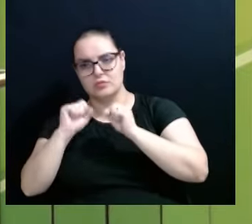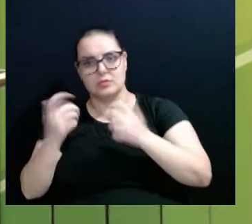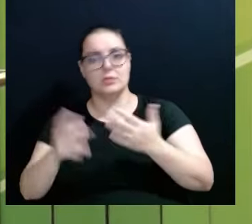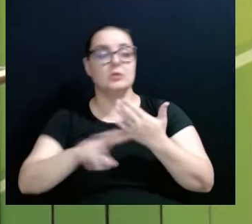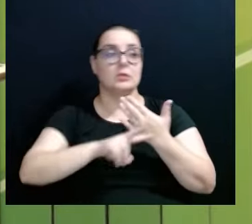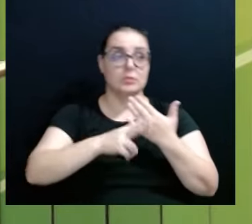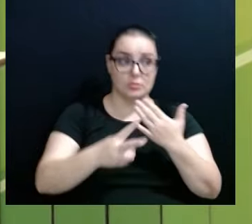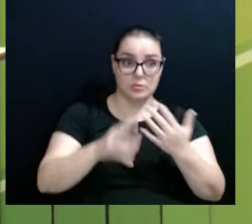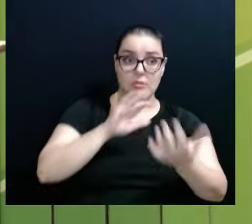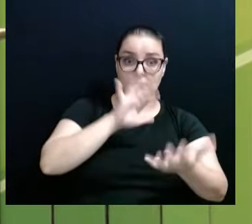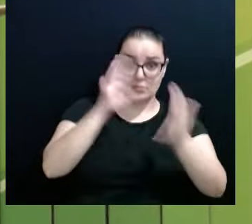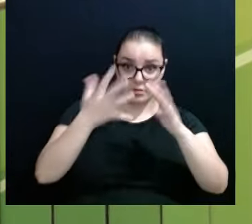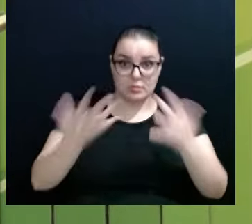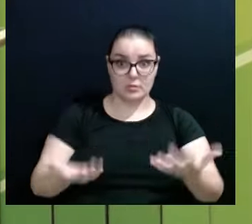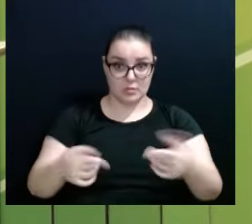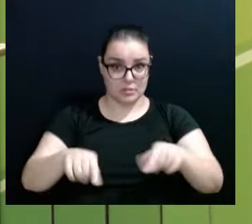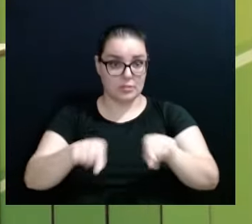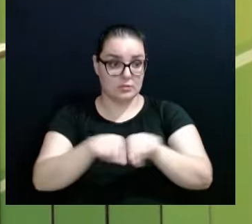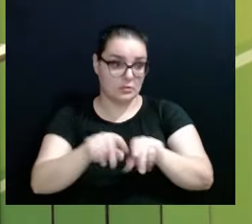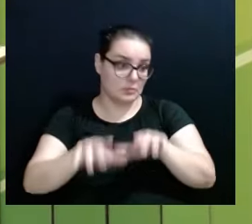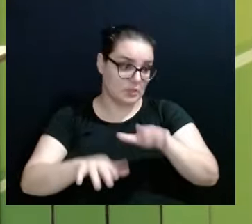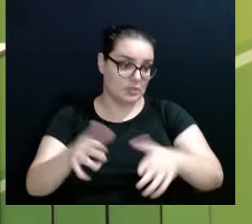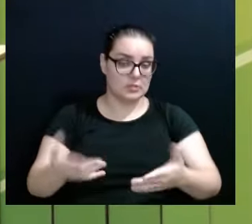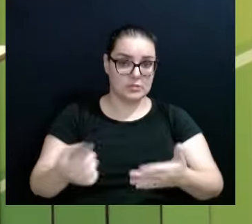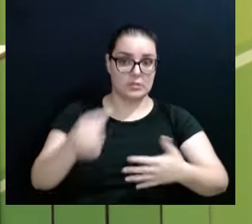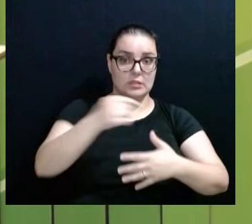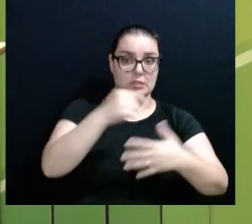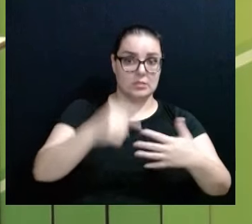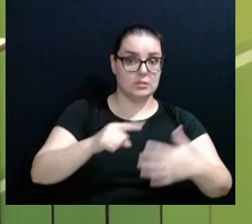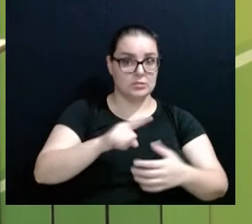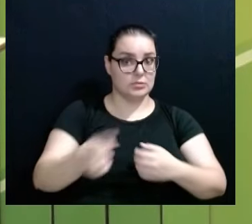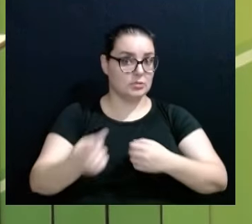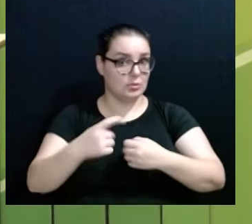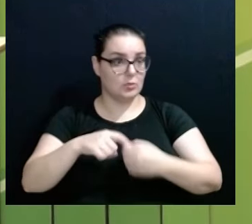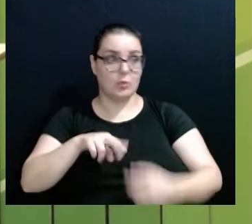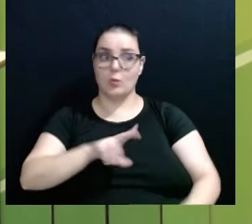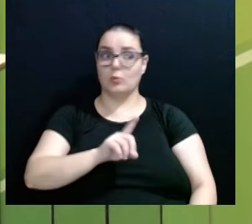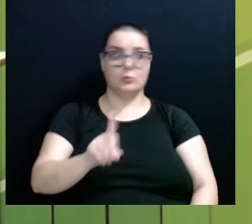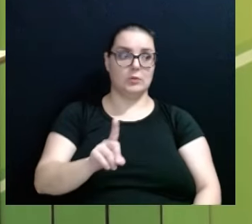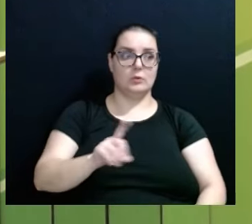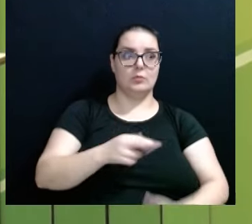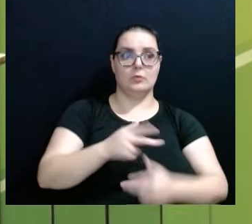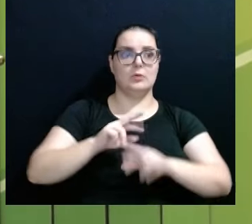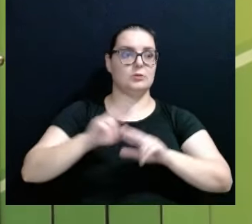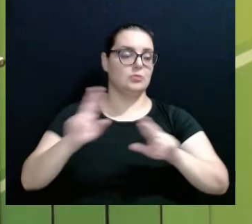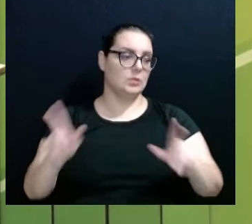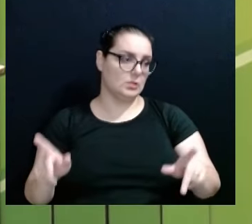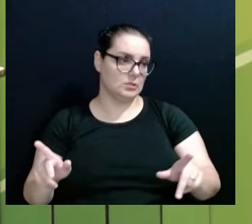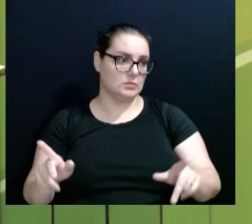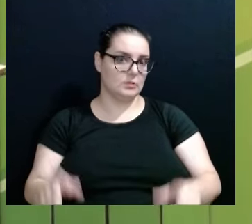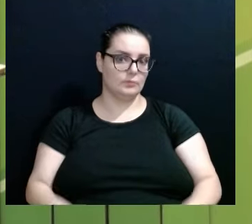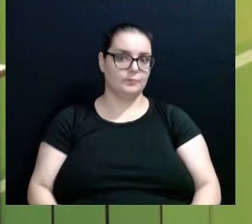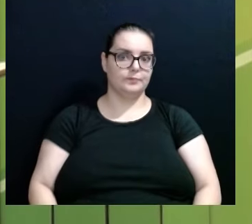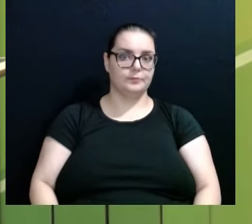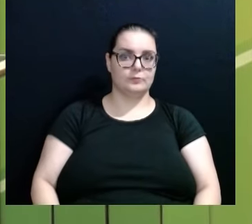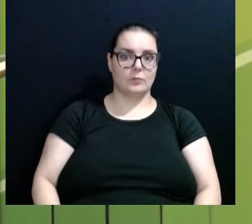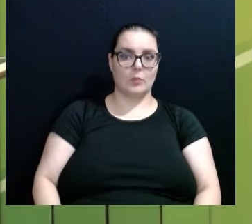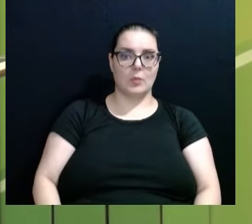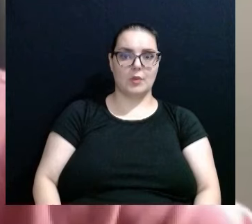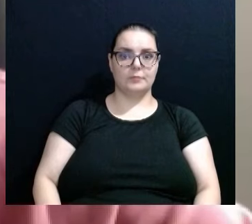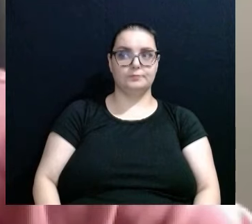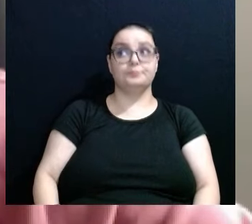então, desse evento climático e também talvez desses pontos de não retorno, ou são coisas diferentes?